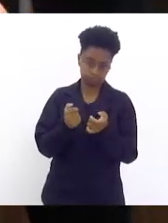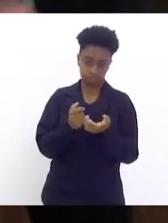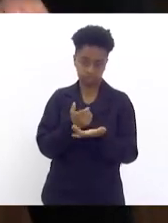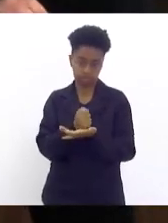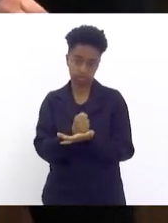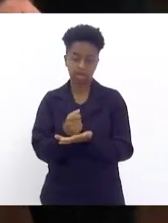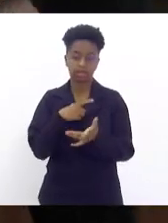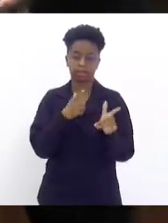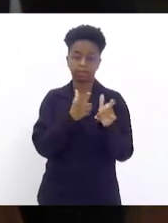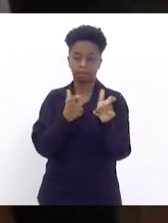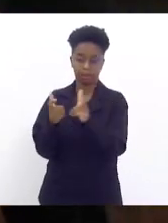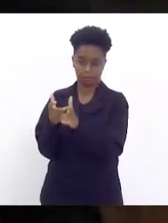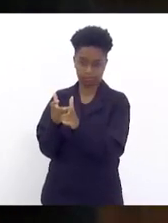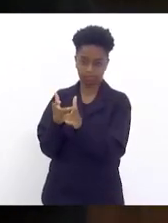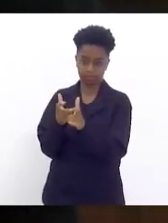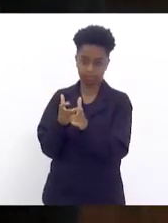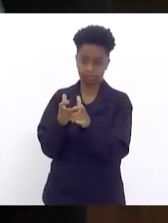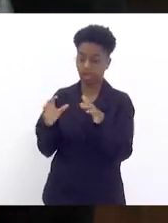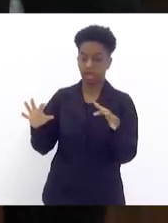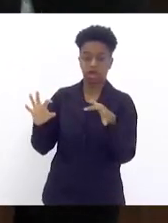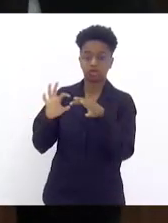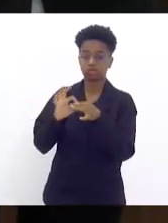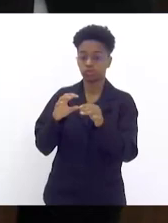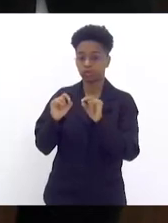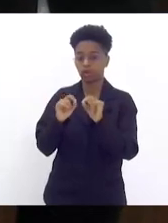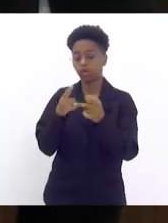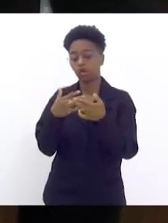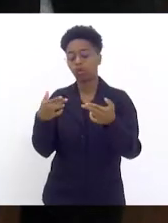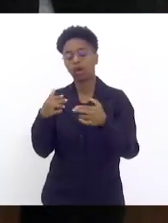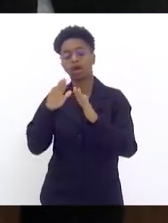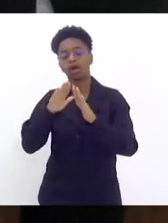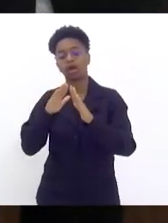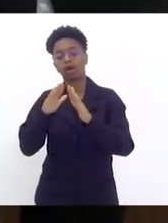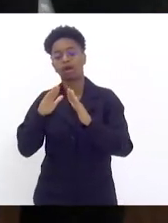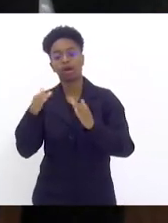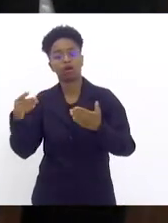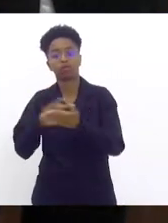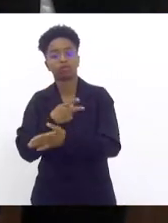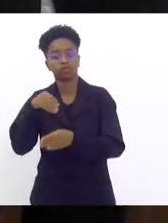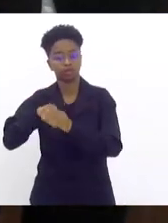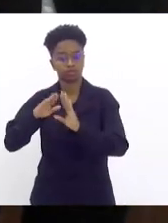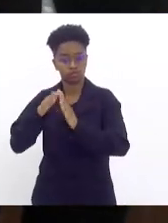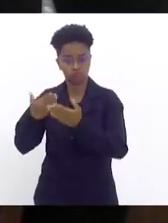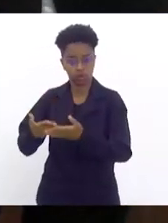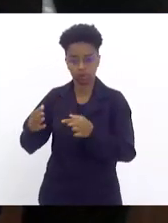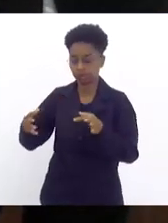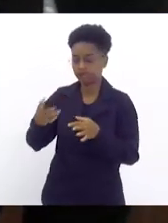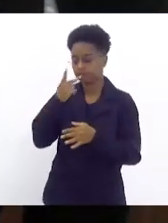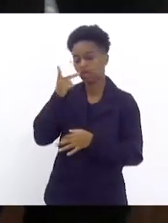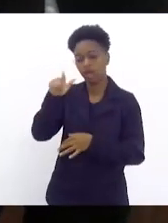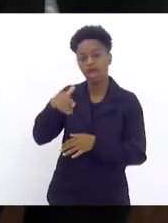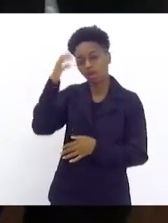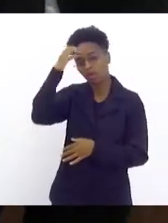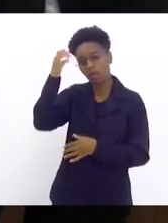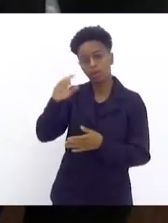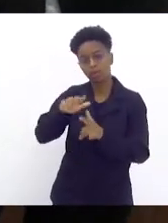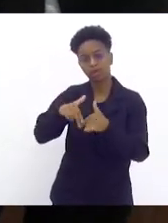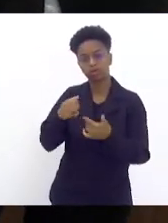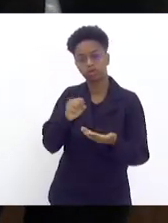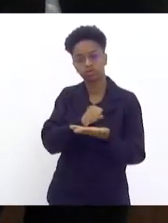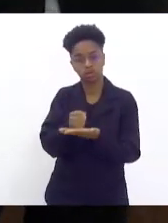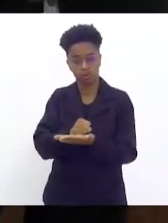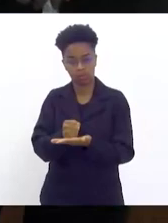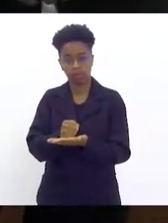possui armas né ele associou tudo que estava acontecendo nas escolas aos gamers a nossa molecada que